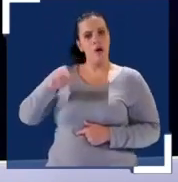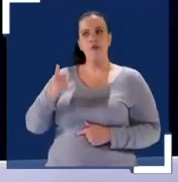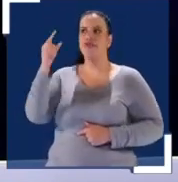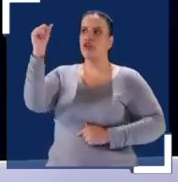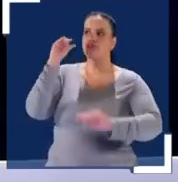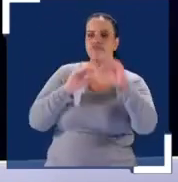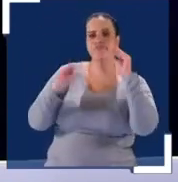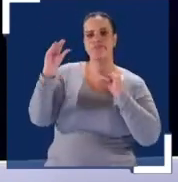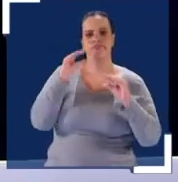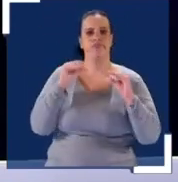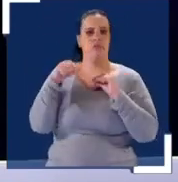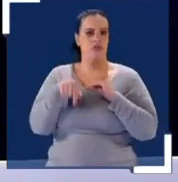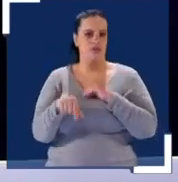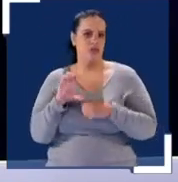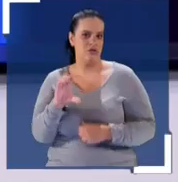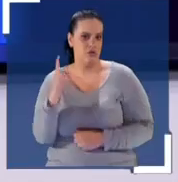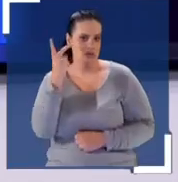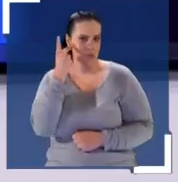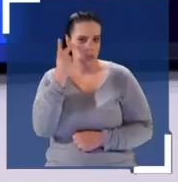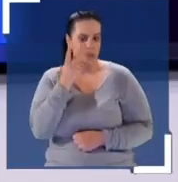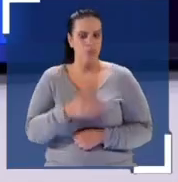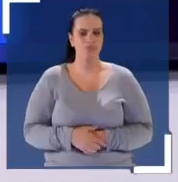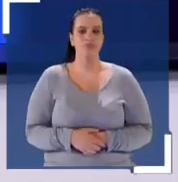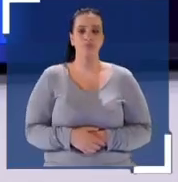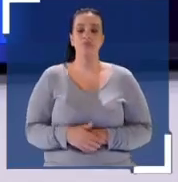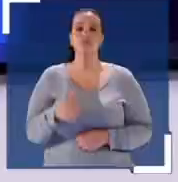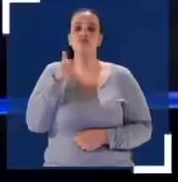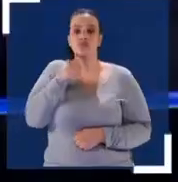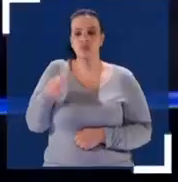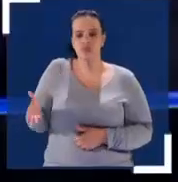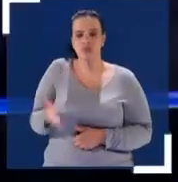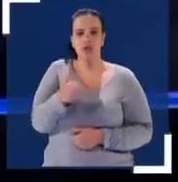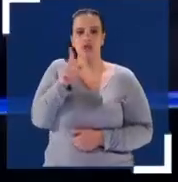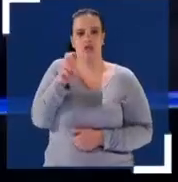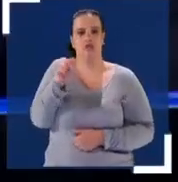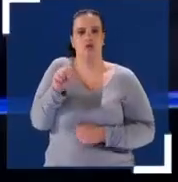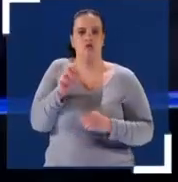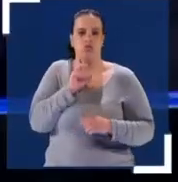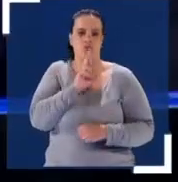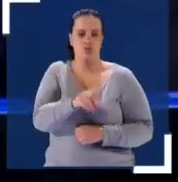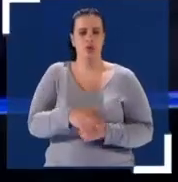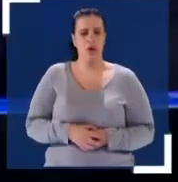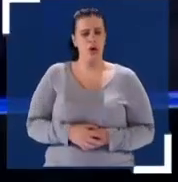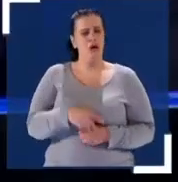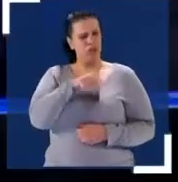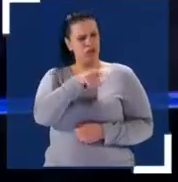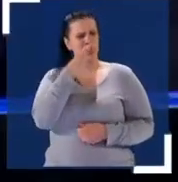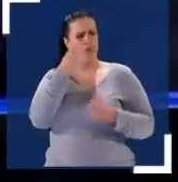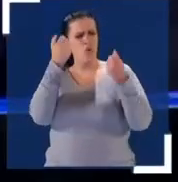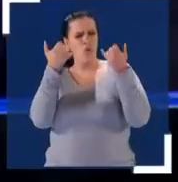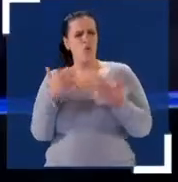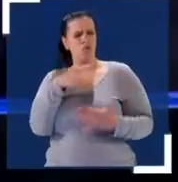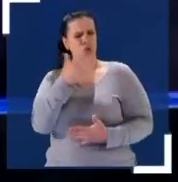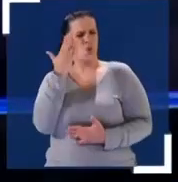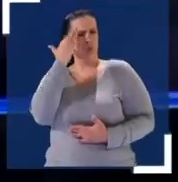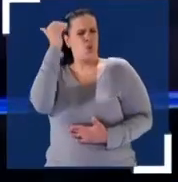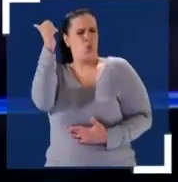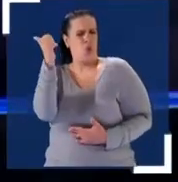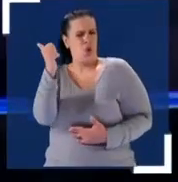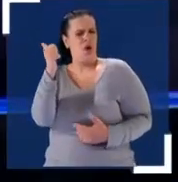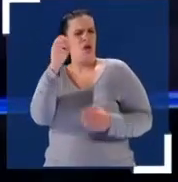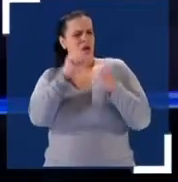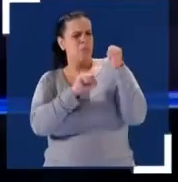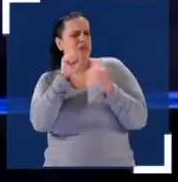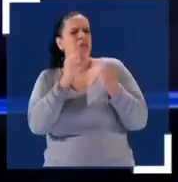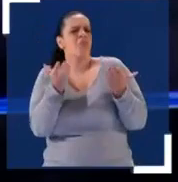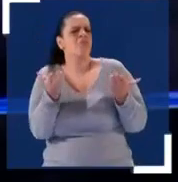internacionais para São Paulo. Simone. Simone, mais 15 segundos. O senhor citou o seu sucesso no meio empresarial, mas qual é a experiência que o senhor vai